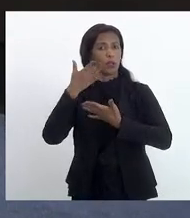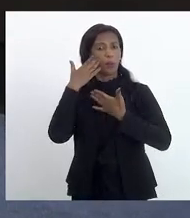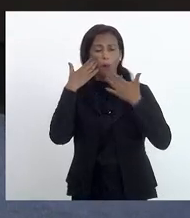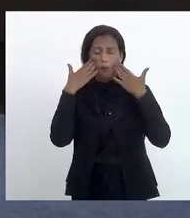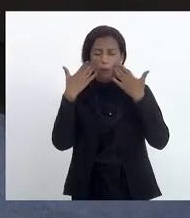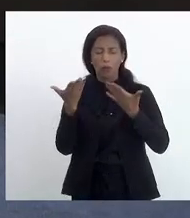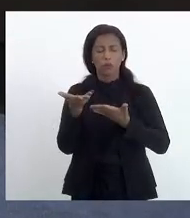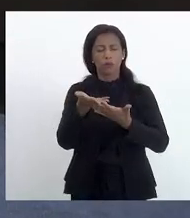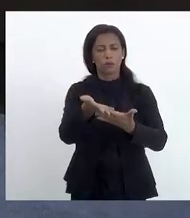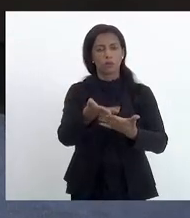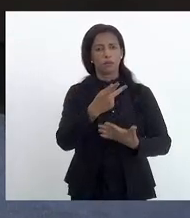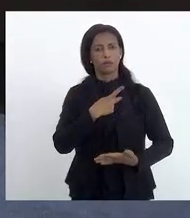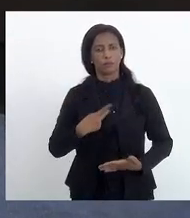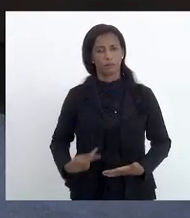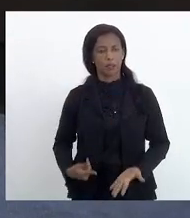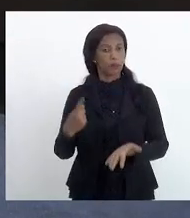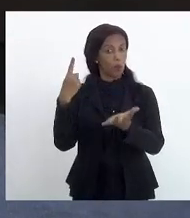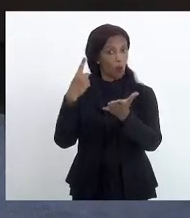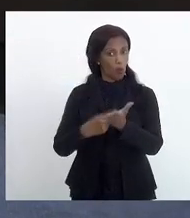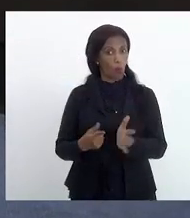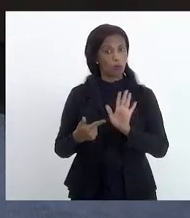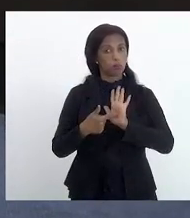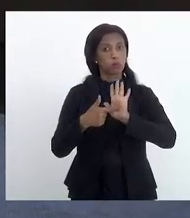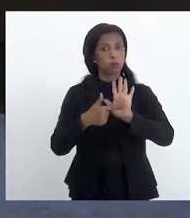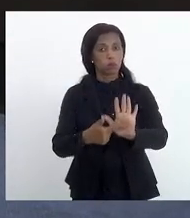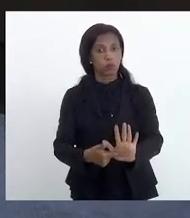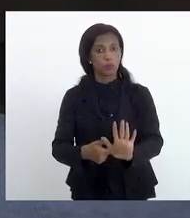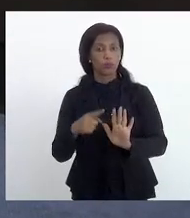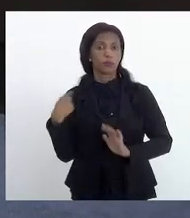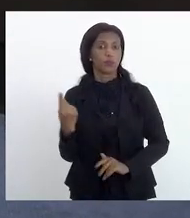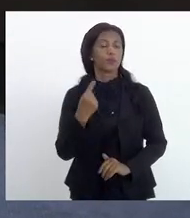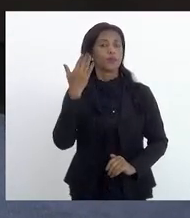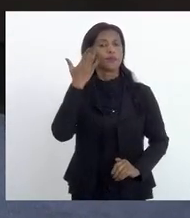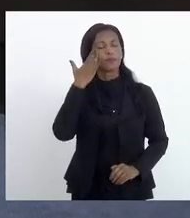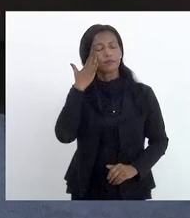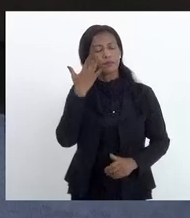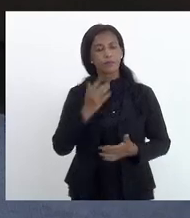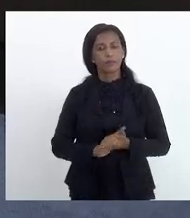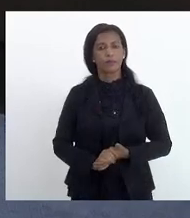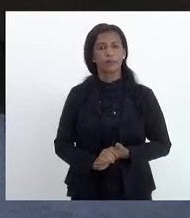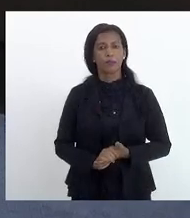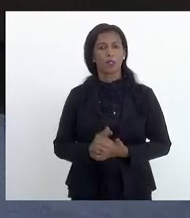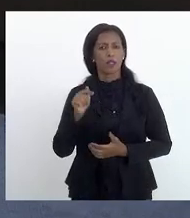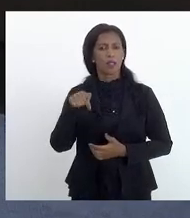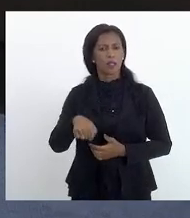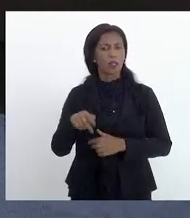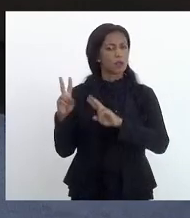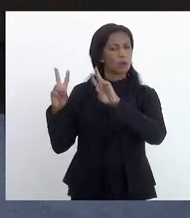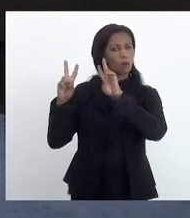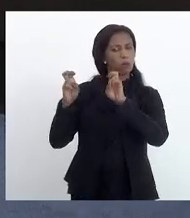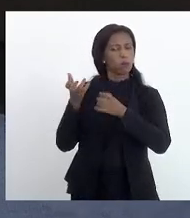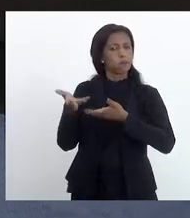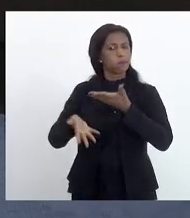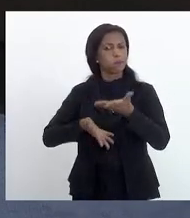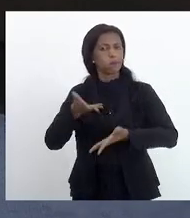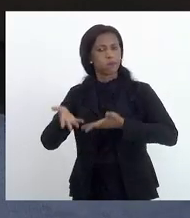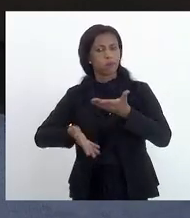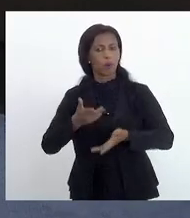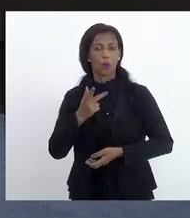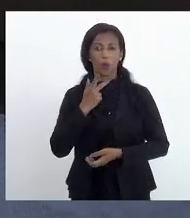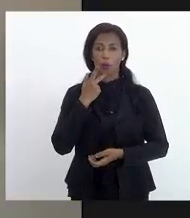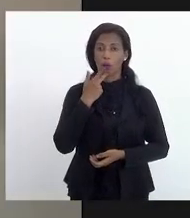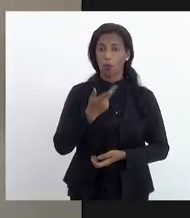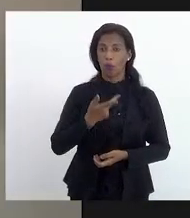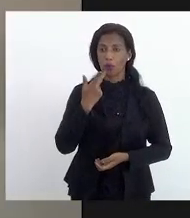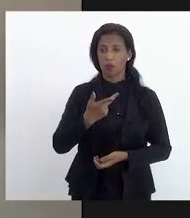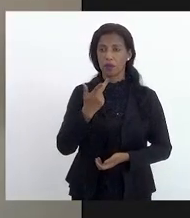Excelência, sobre o acordo que foi posto. Nós entendemos que se trata quando se fala de